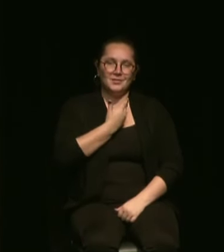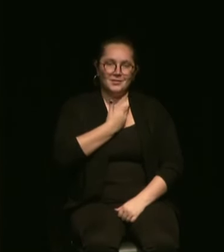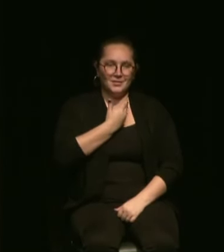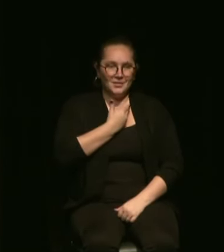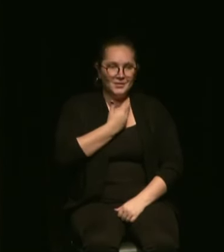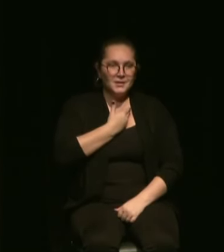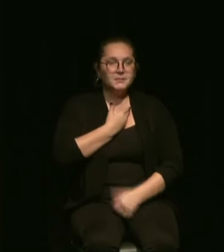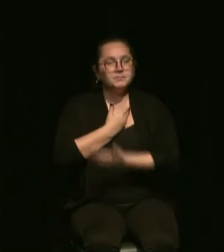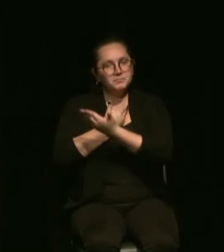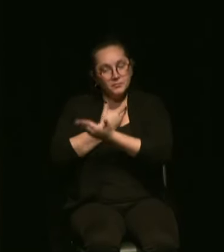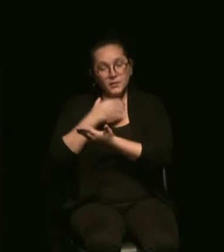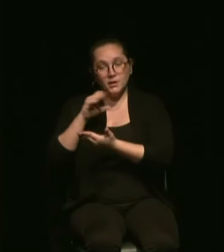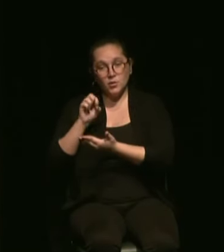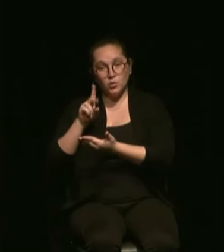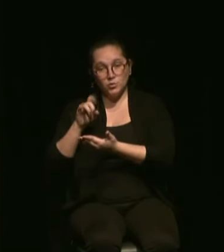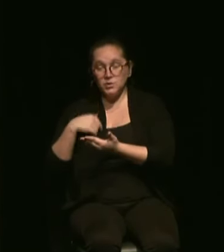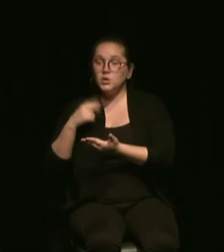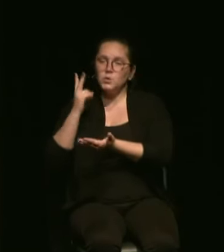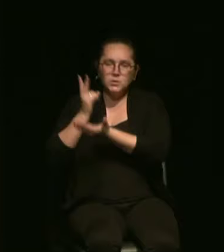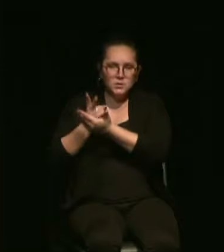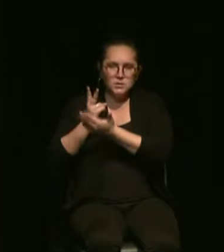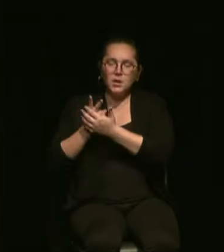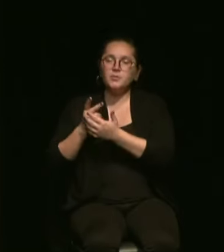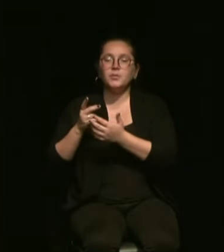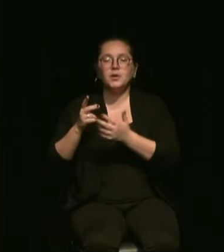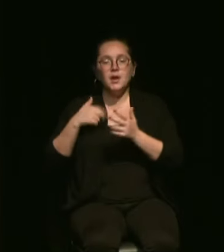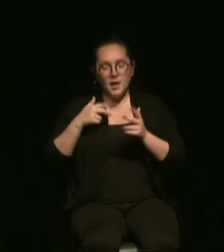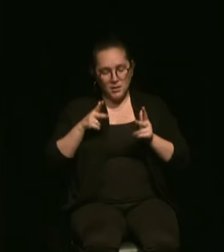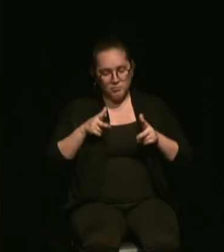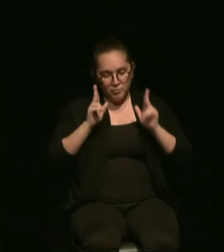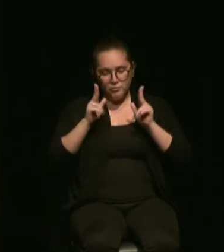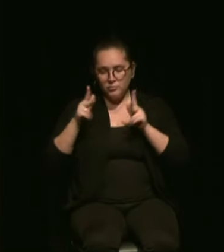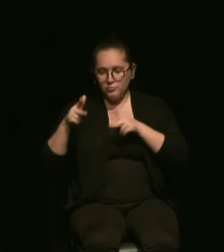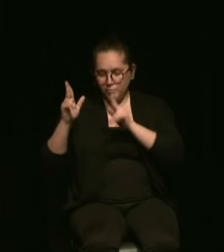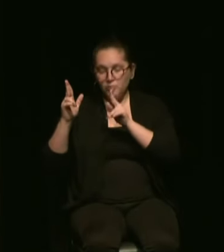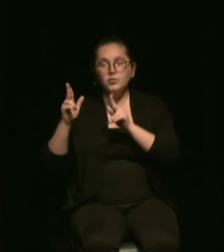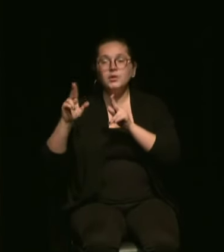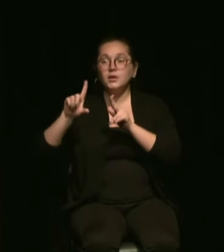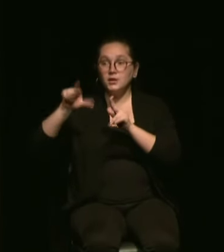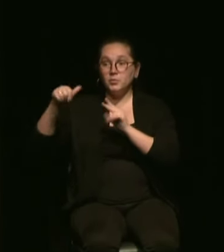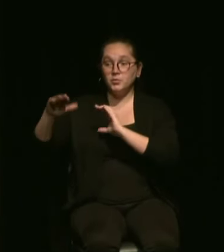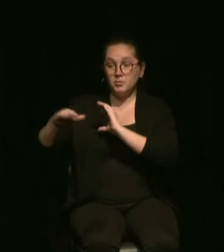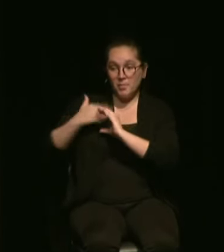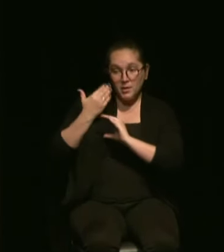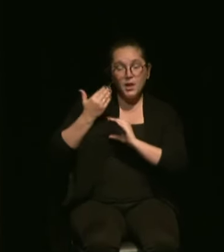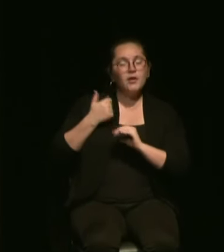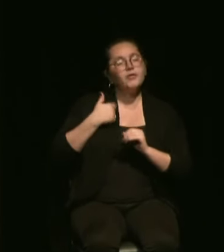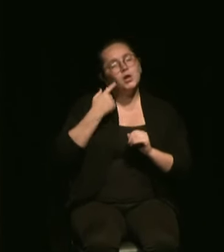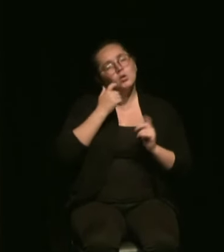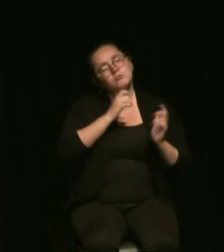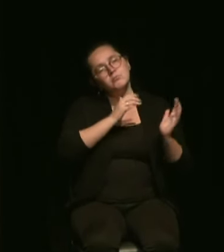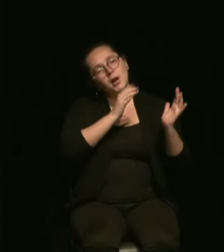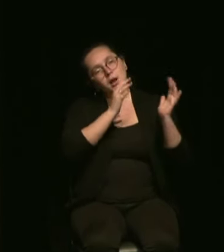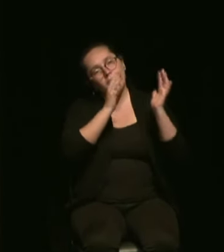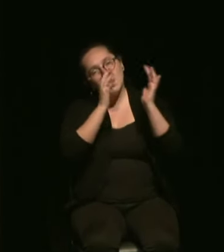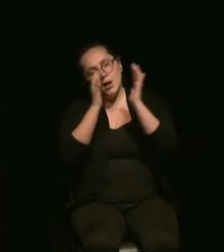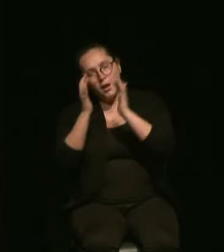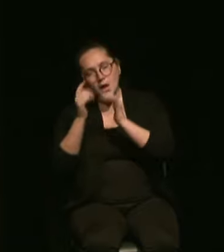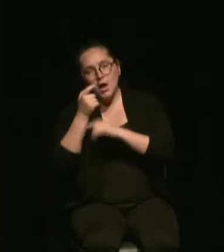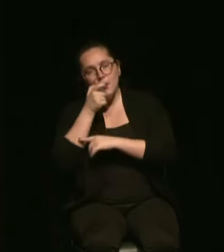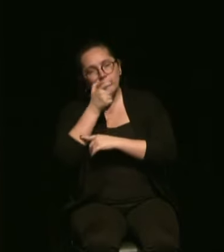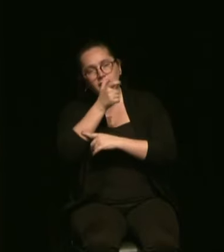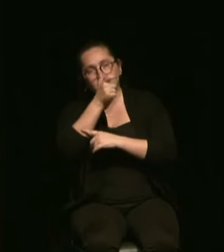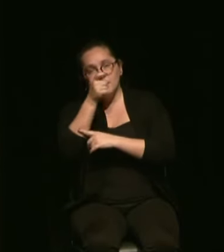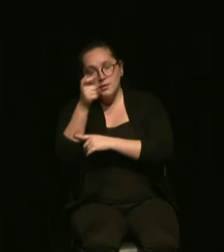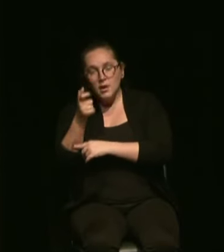o Coutinho entrava em ilha de edição, produzia o primeiro corte com a Jordana, e eles me mandavam o primeiro corte, eu assistia, eu fazia um